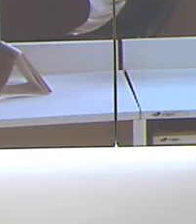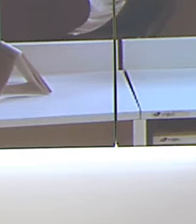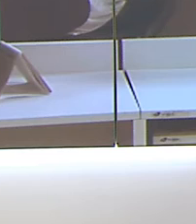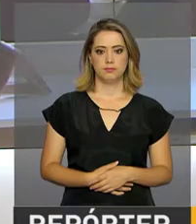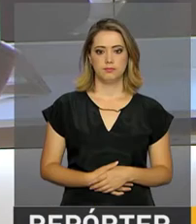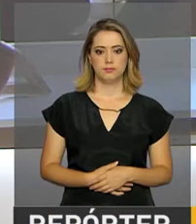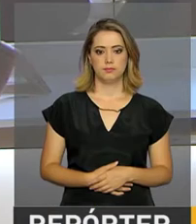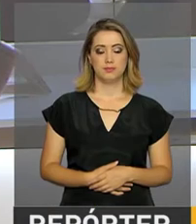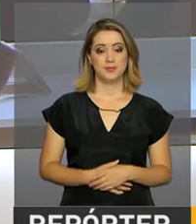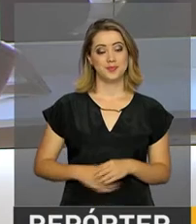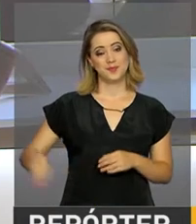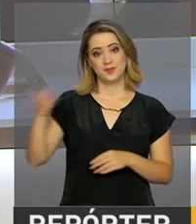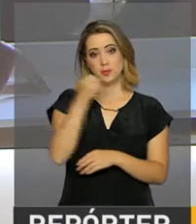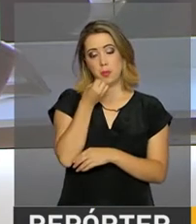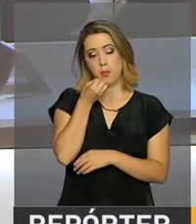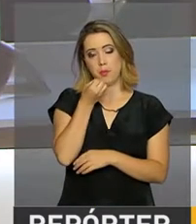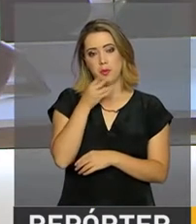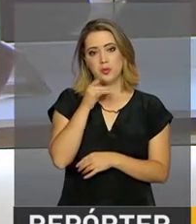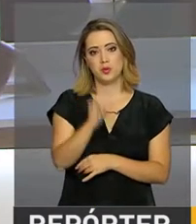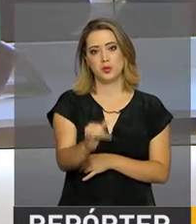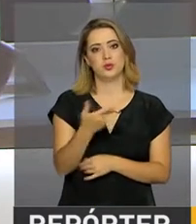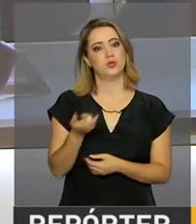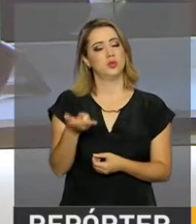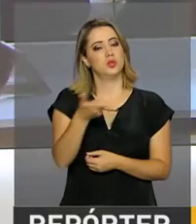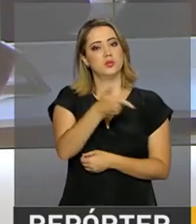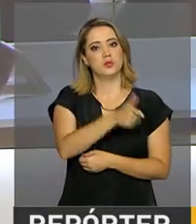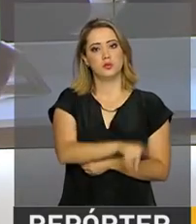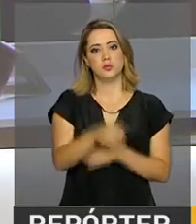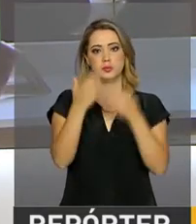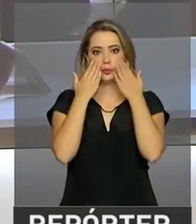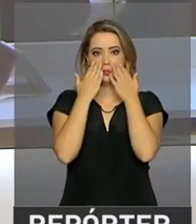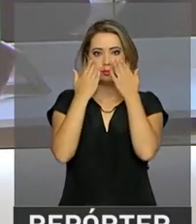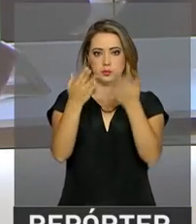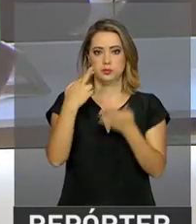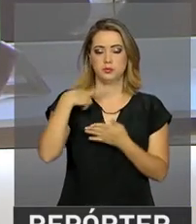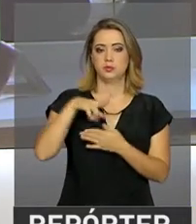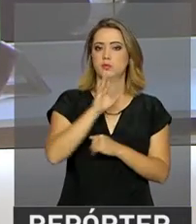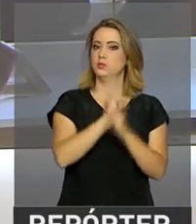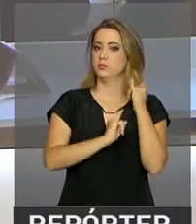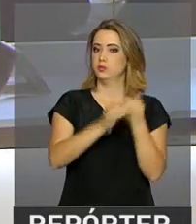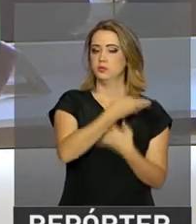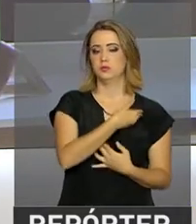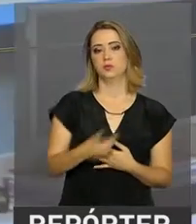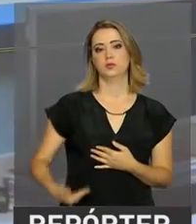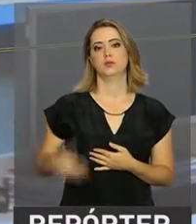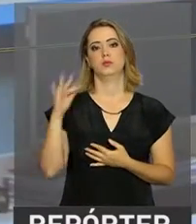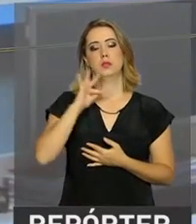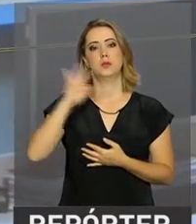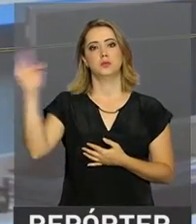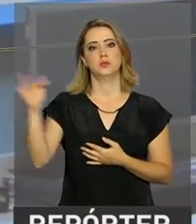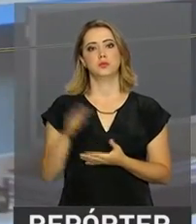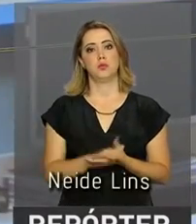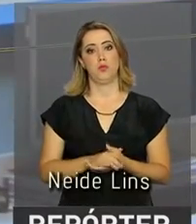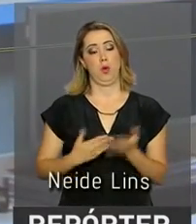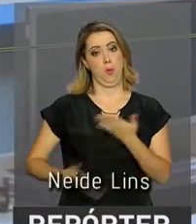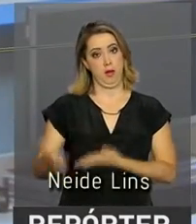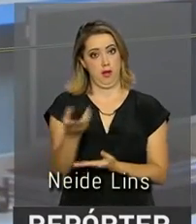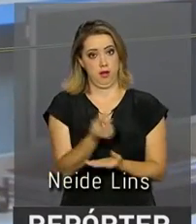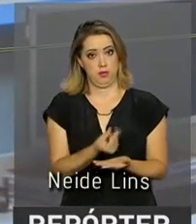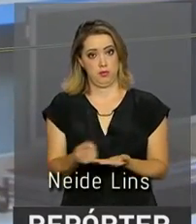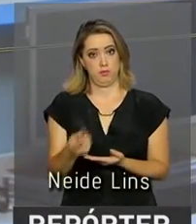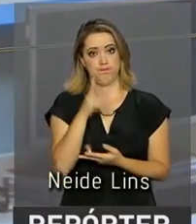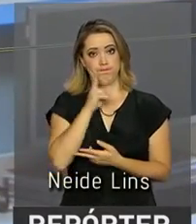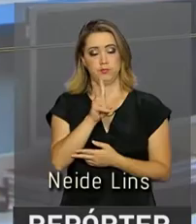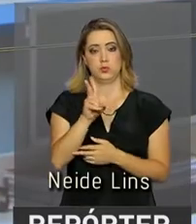olá bom dia estamos de volta com repórter nbr as notícias do governo federal o mercado financeiro prevê